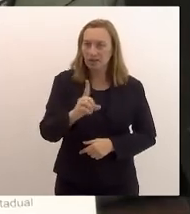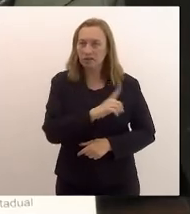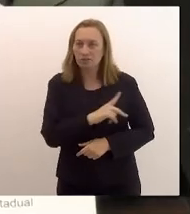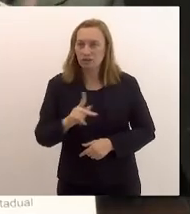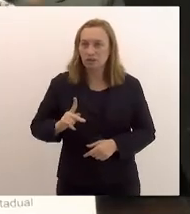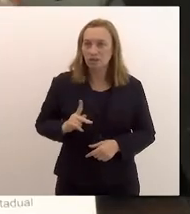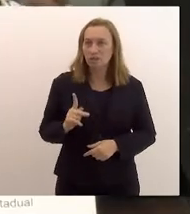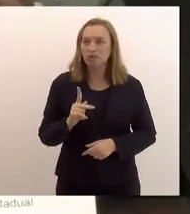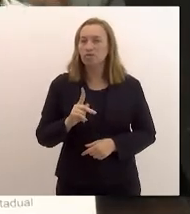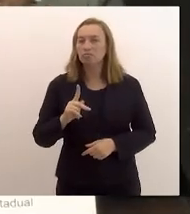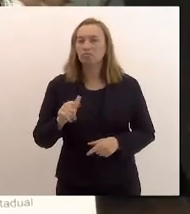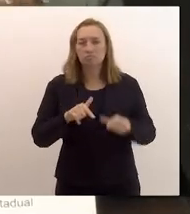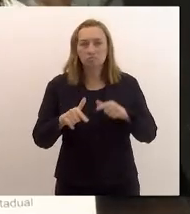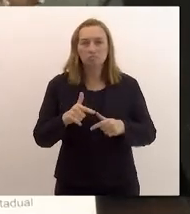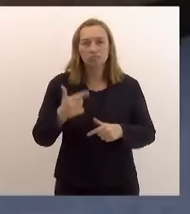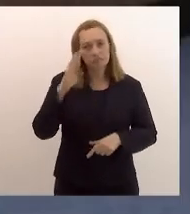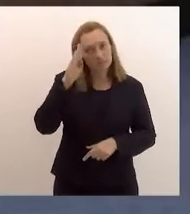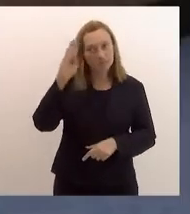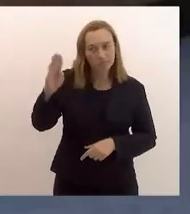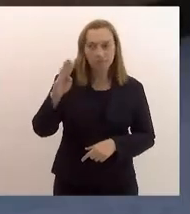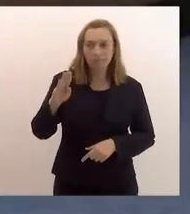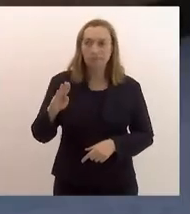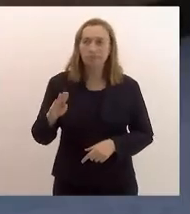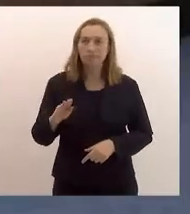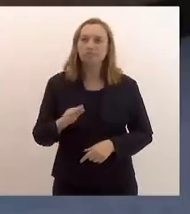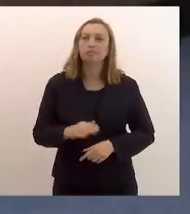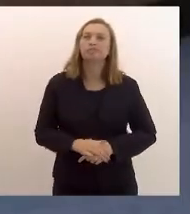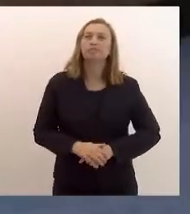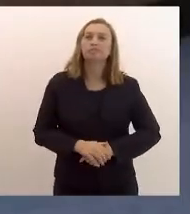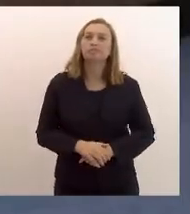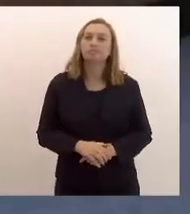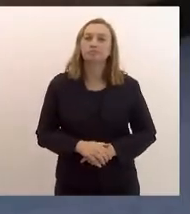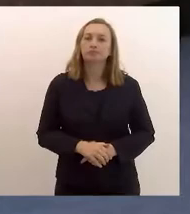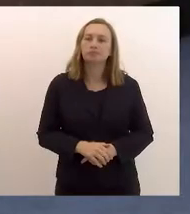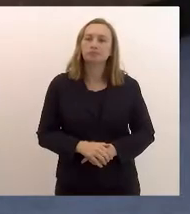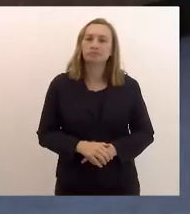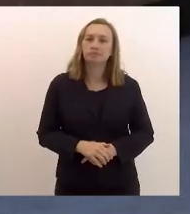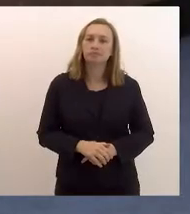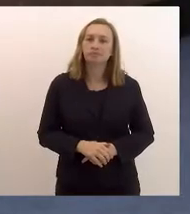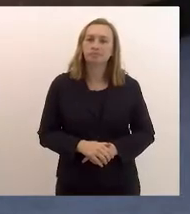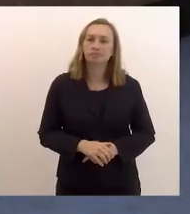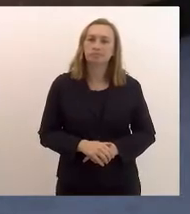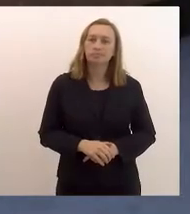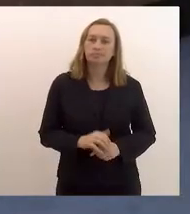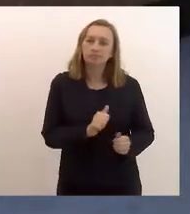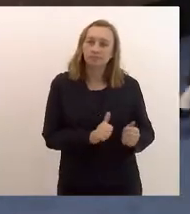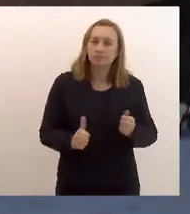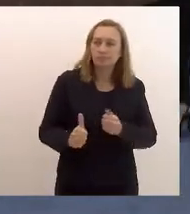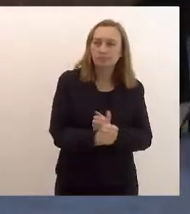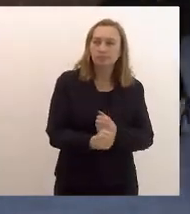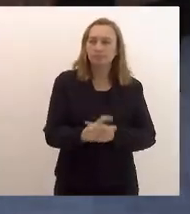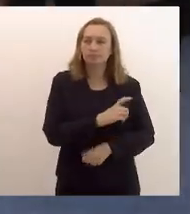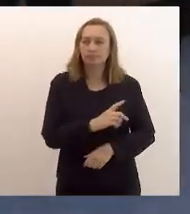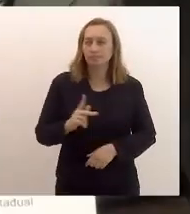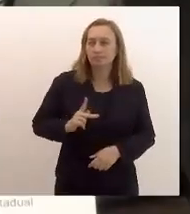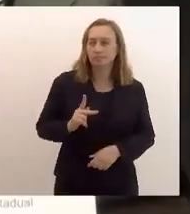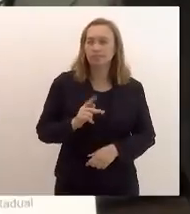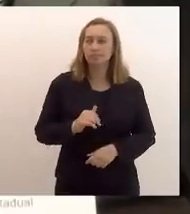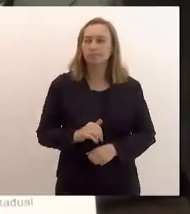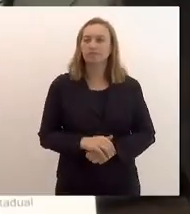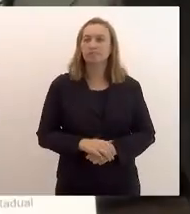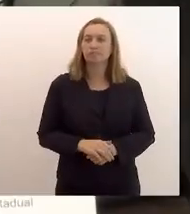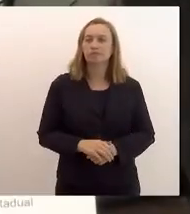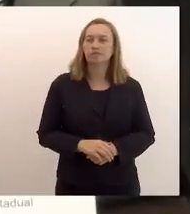tava tão fundamental colocando a cara da Defensoria Ele tem muito essa expressão assim é popular na no enfrentamento